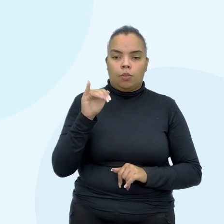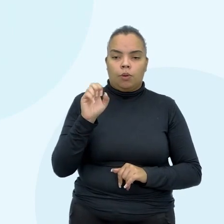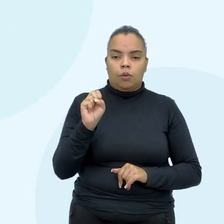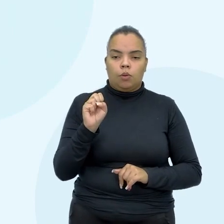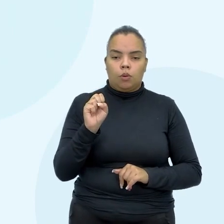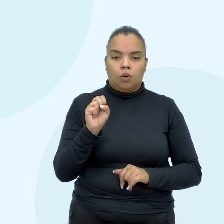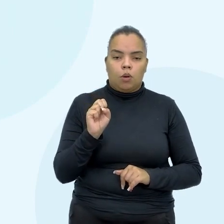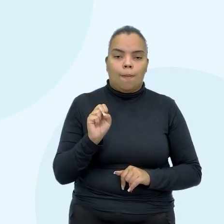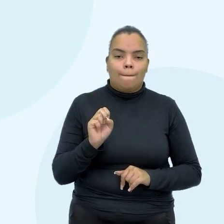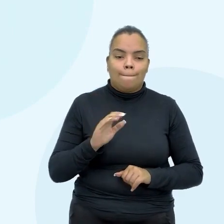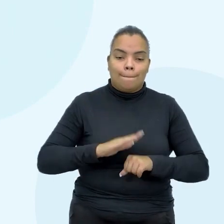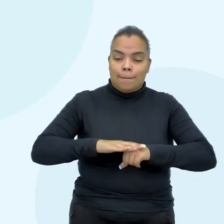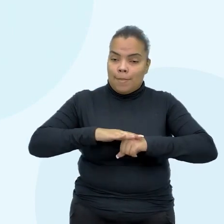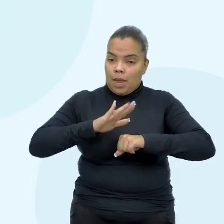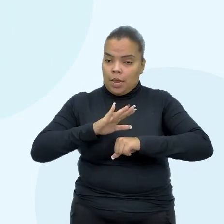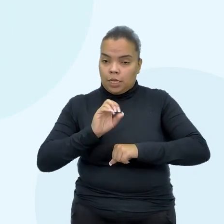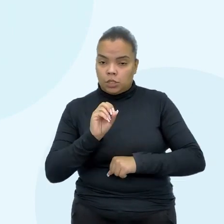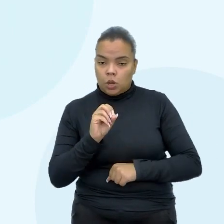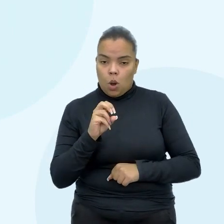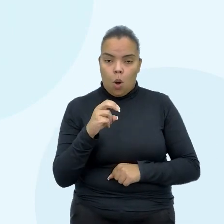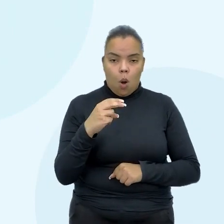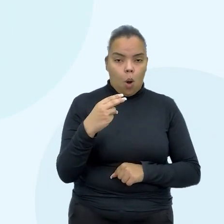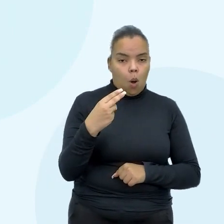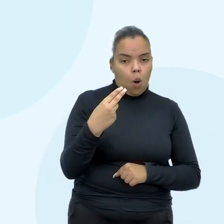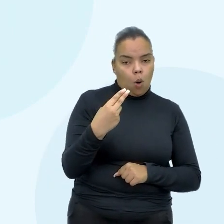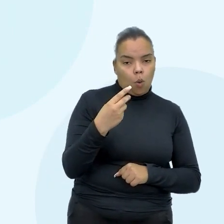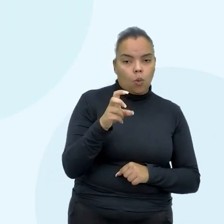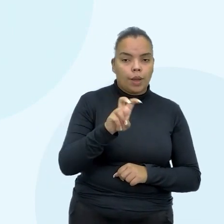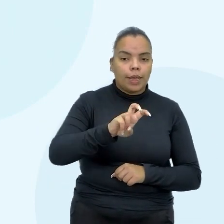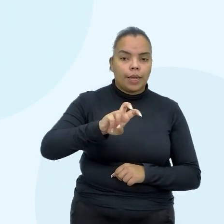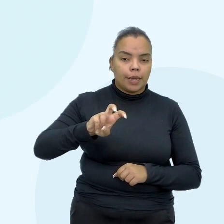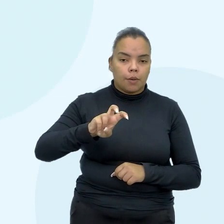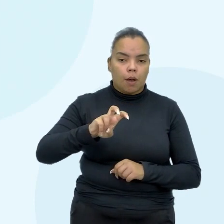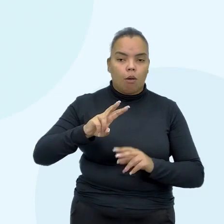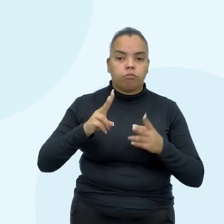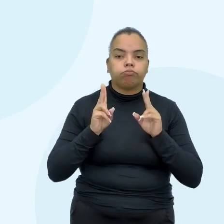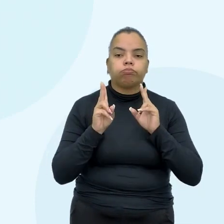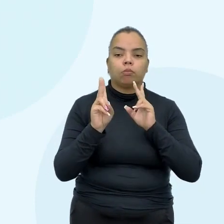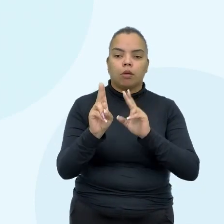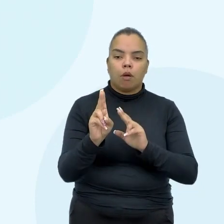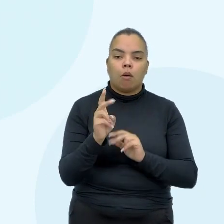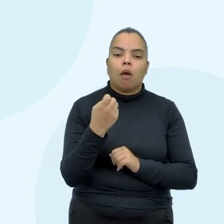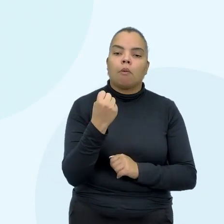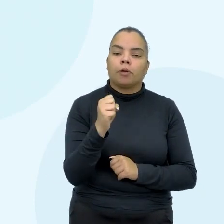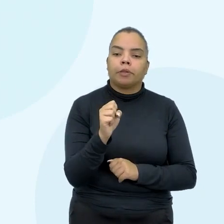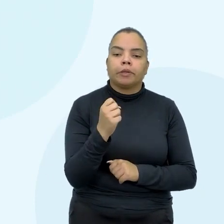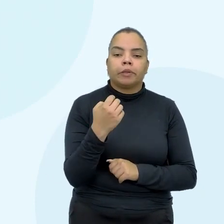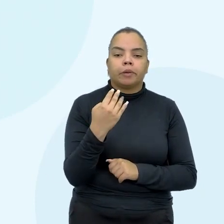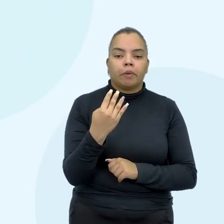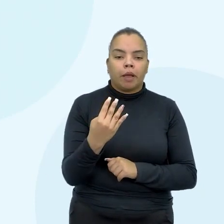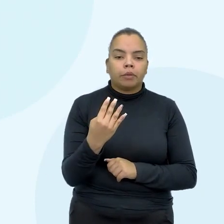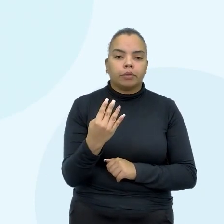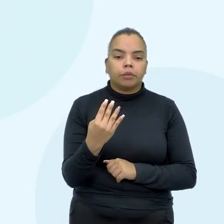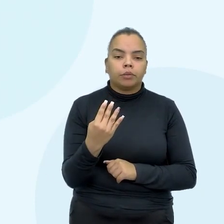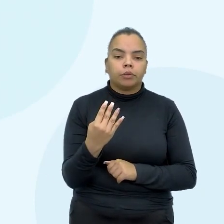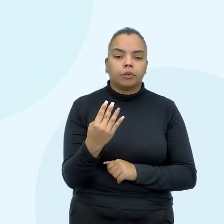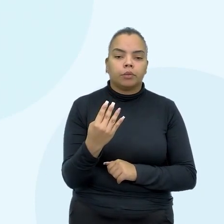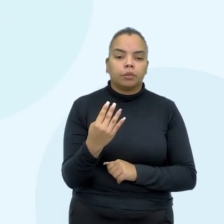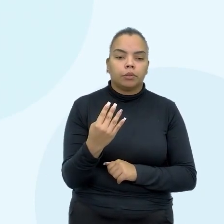a 84, que é o número atômico referente ao elemento químico polônio, né, que foi um dos elementos que a Marie